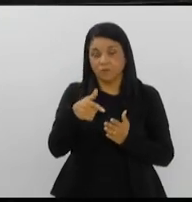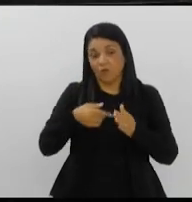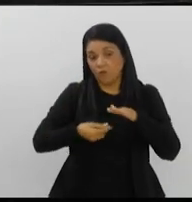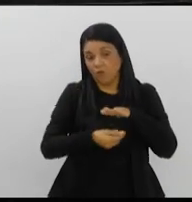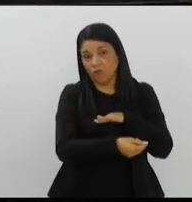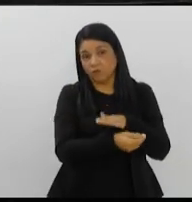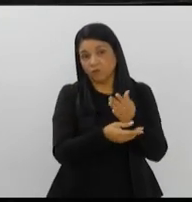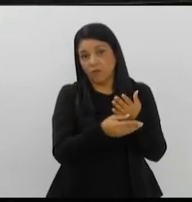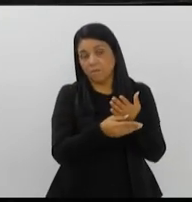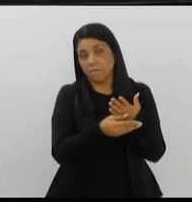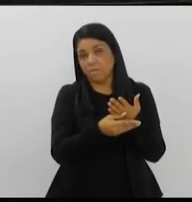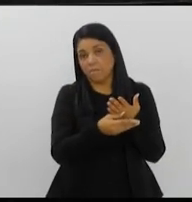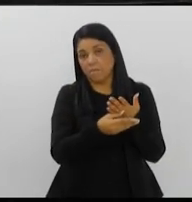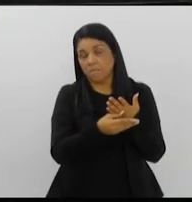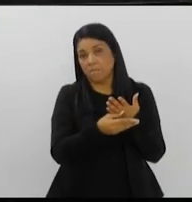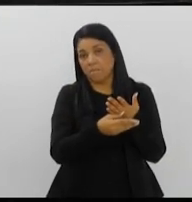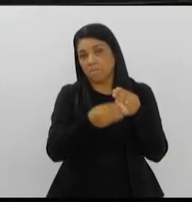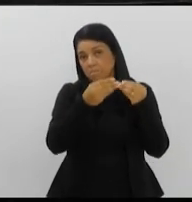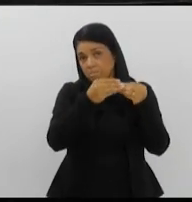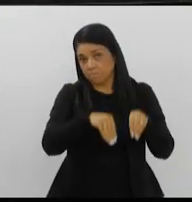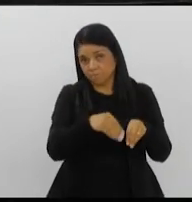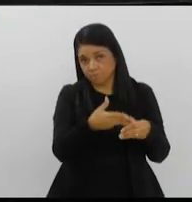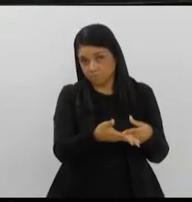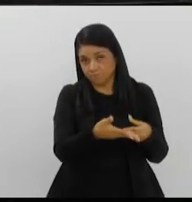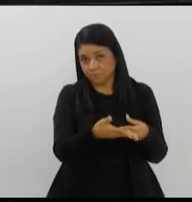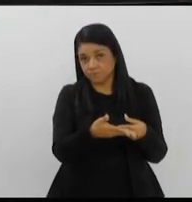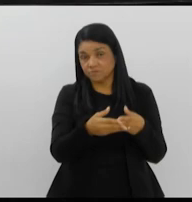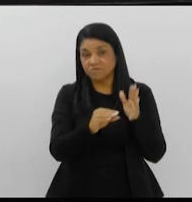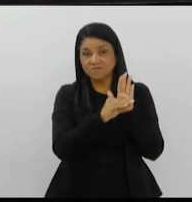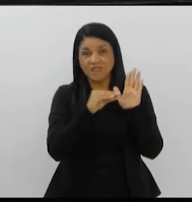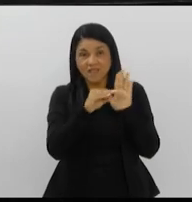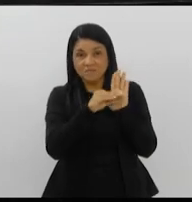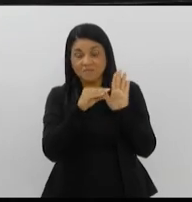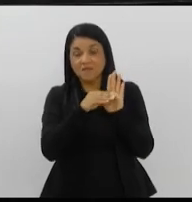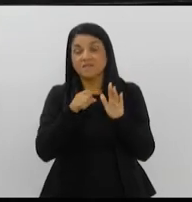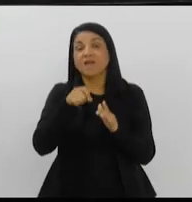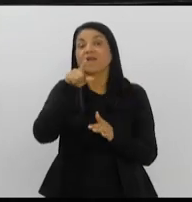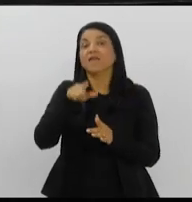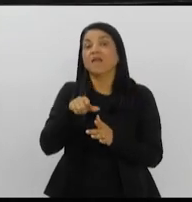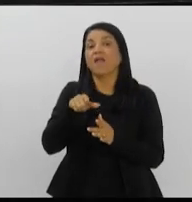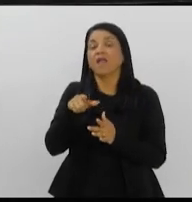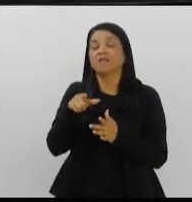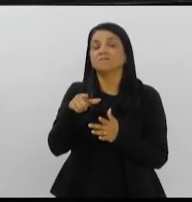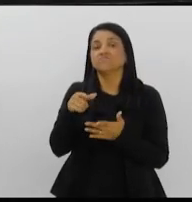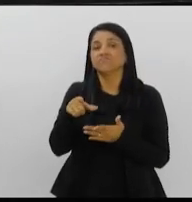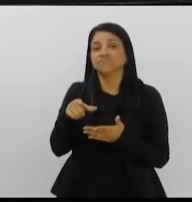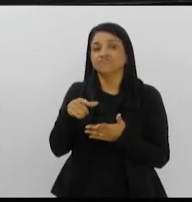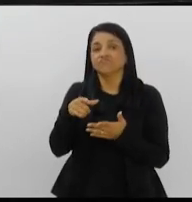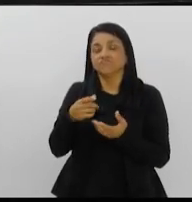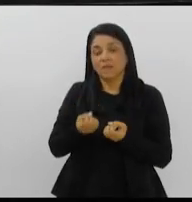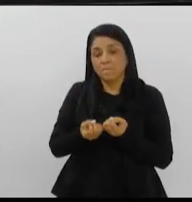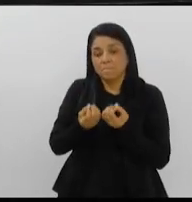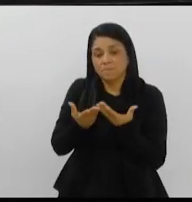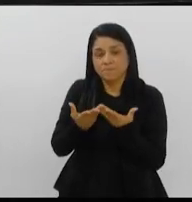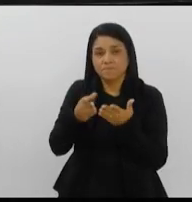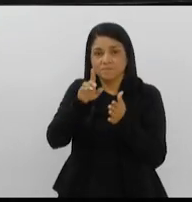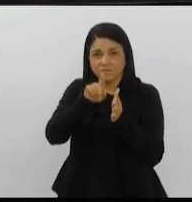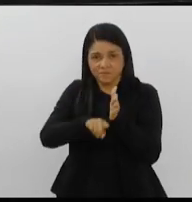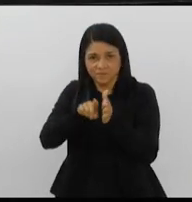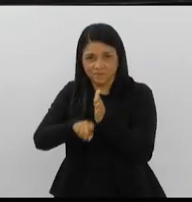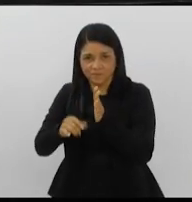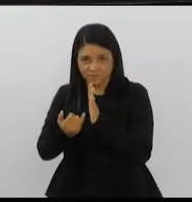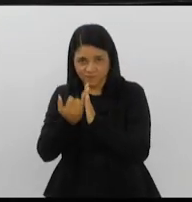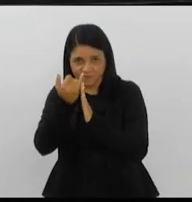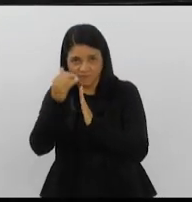Aí faço emenda para que pelo menos quem vá gozar do benefício fiscal não tenha direito